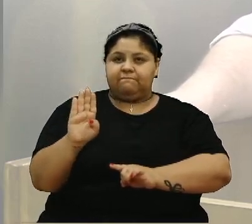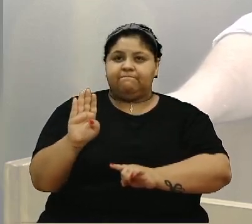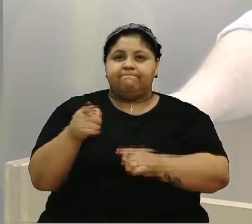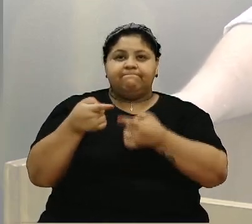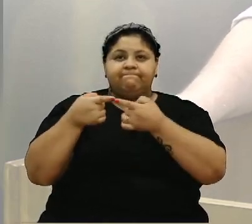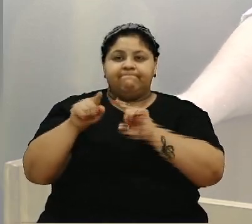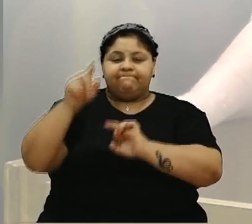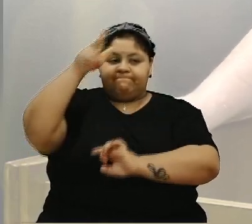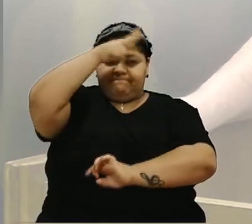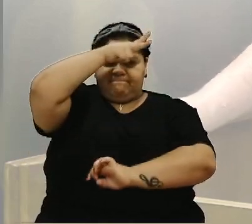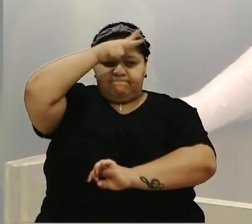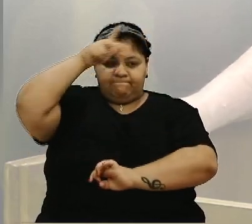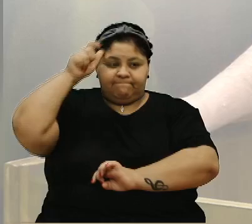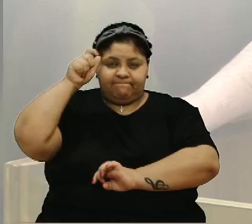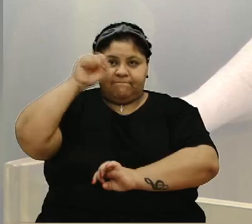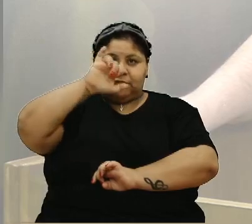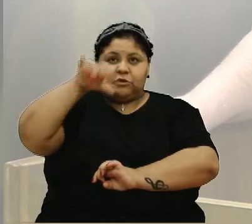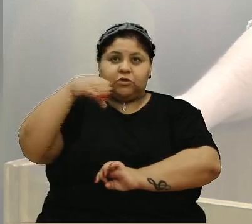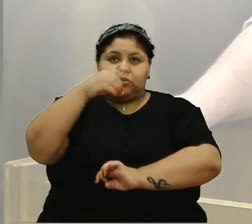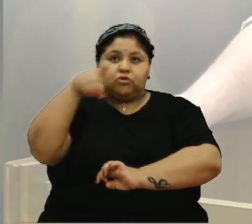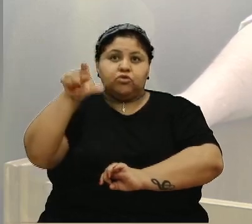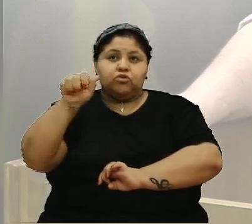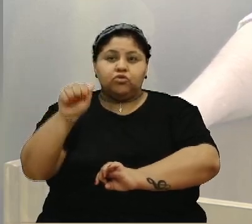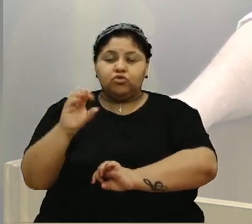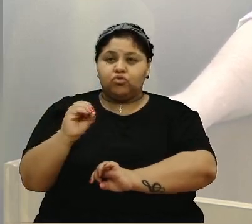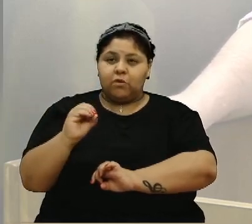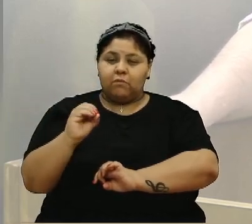Mas o prefeito João Campos é um